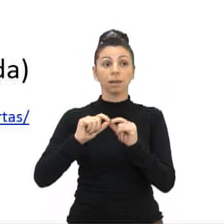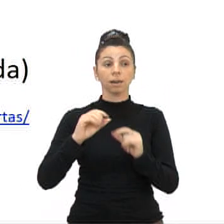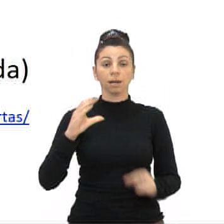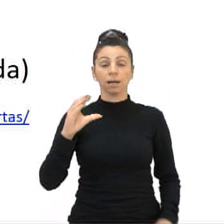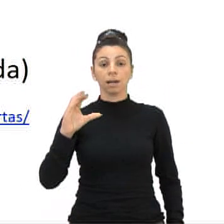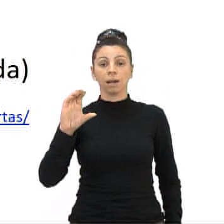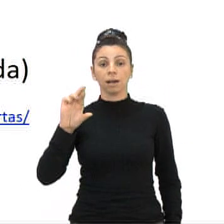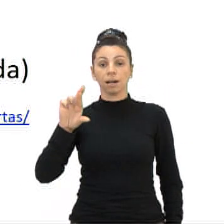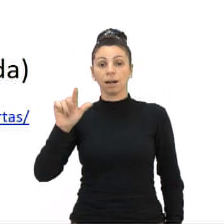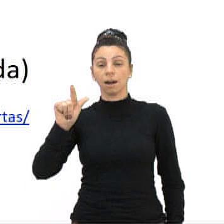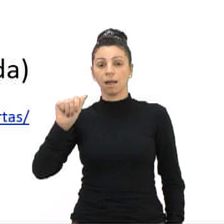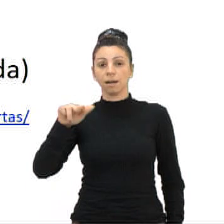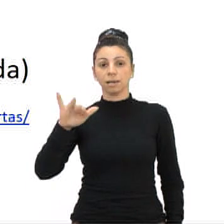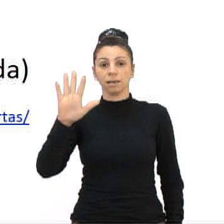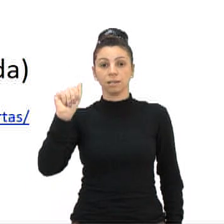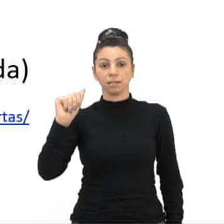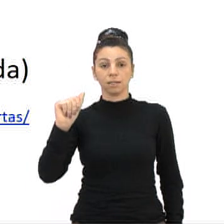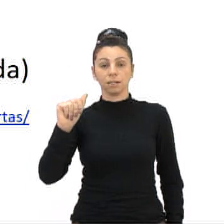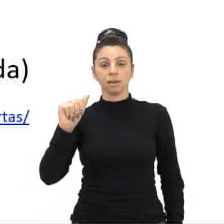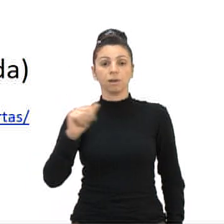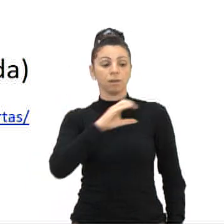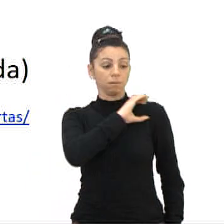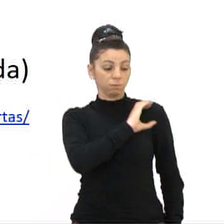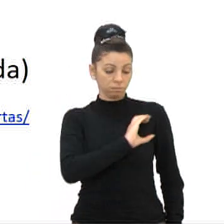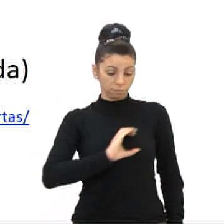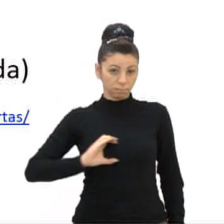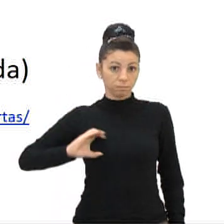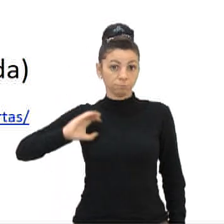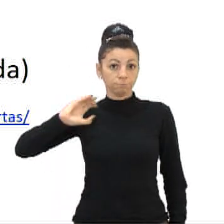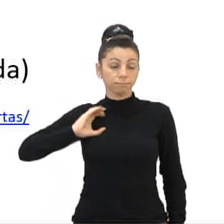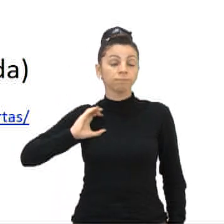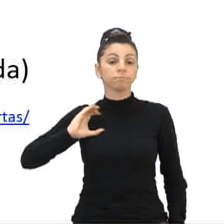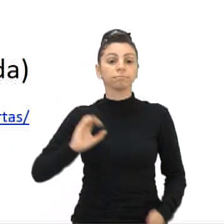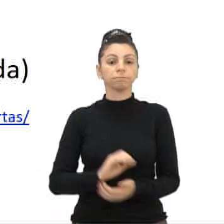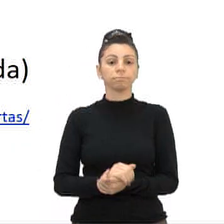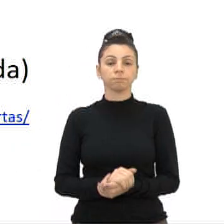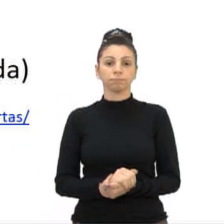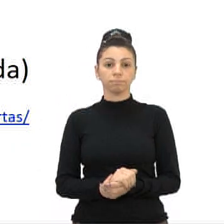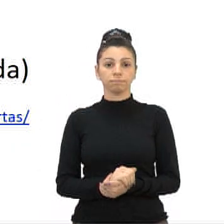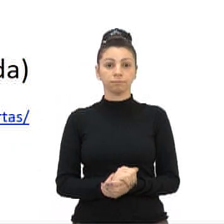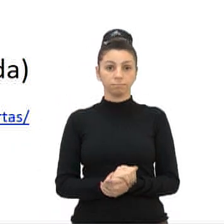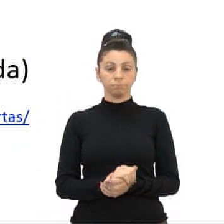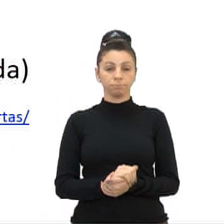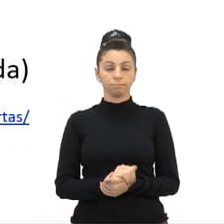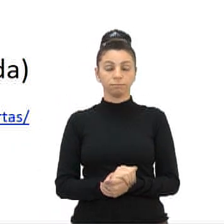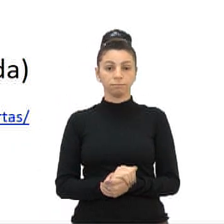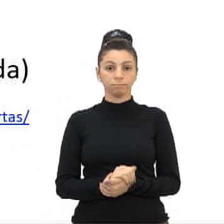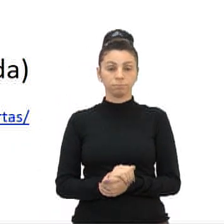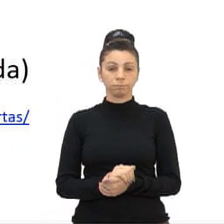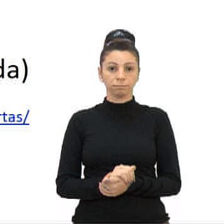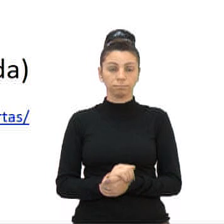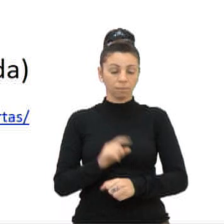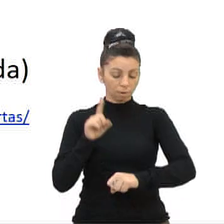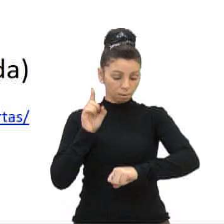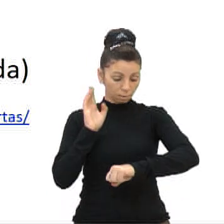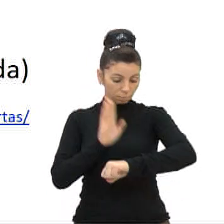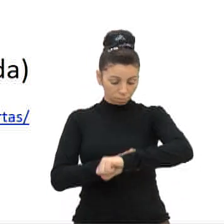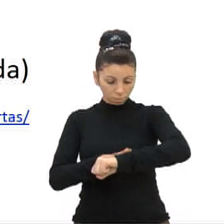muito cobrada aí nos vestibulares. Nesse texto ela diz assim: o tempo passa